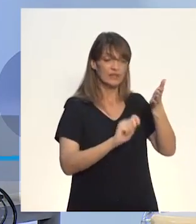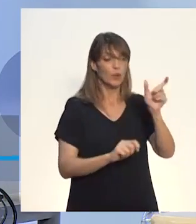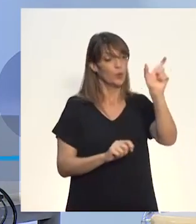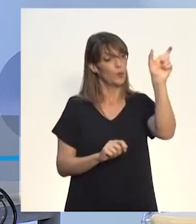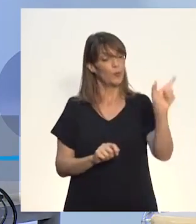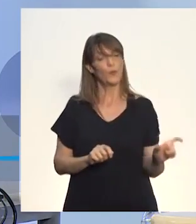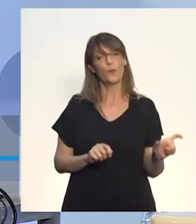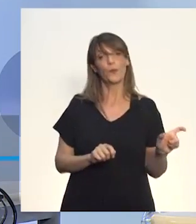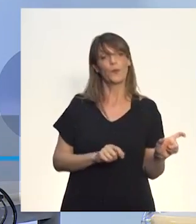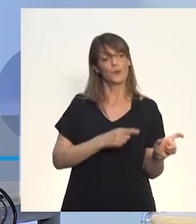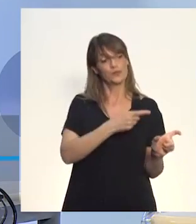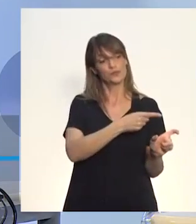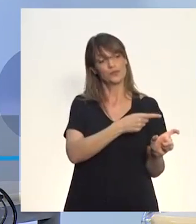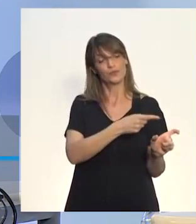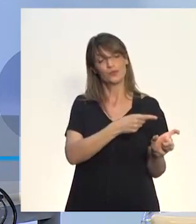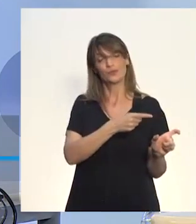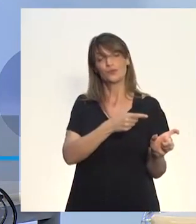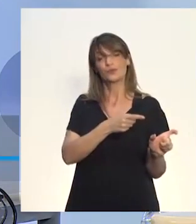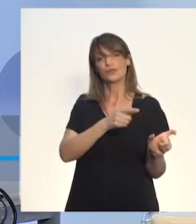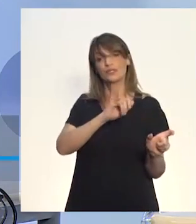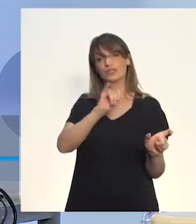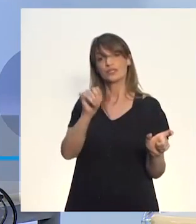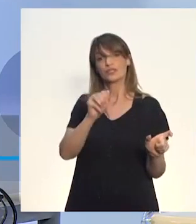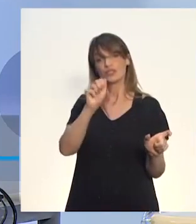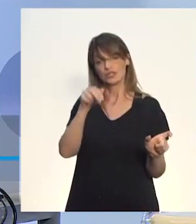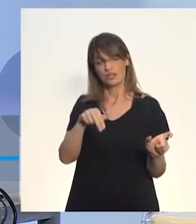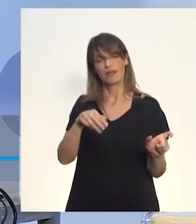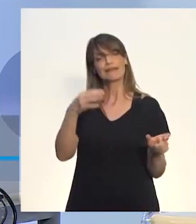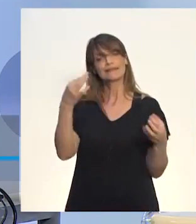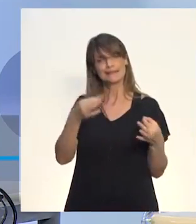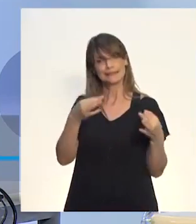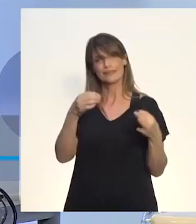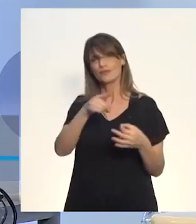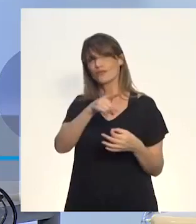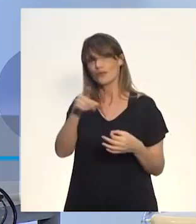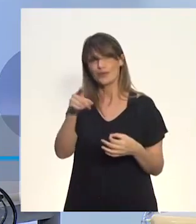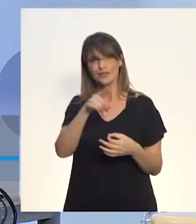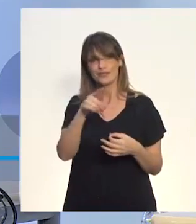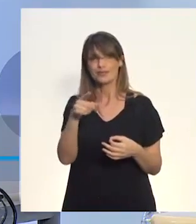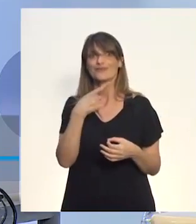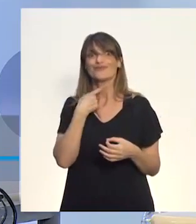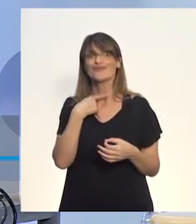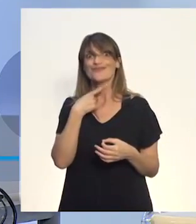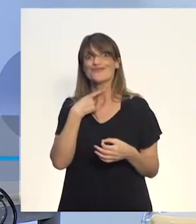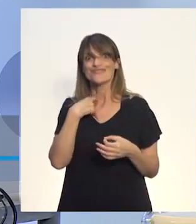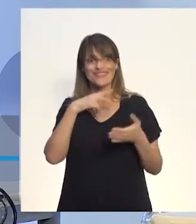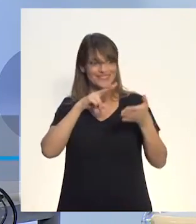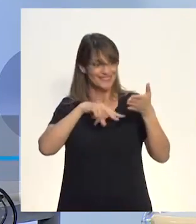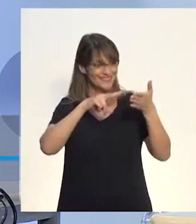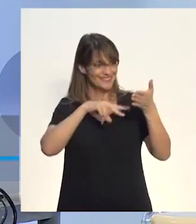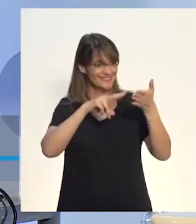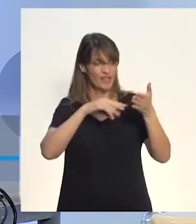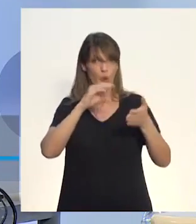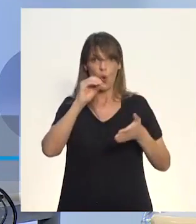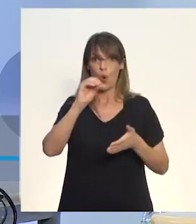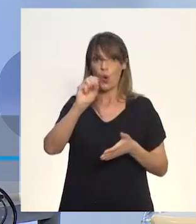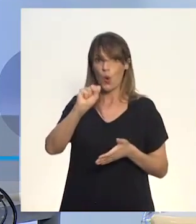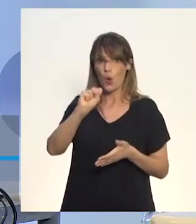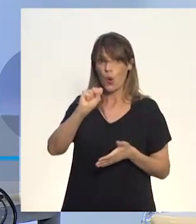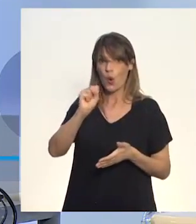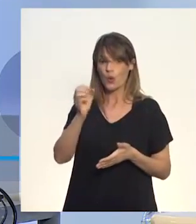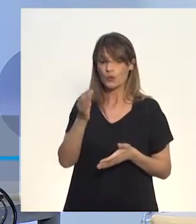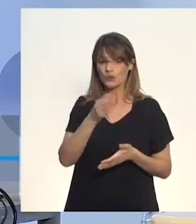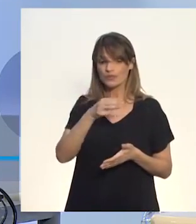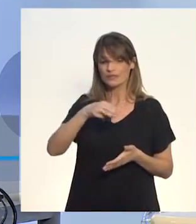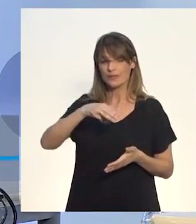tenho certeza absoluta que a gente vai terminar esse encontro de hoje, vocês vão estar morrendo de vontade de ler Os Miseráveis e vocês vão se